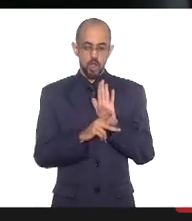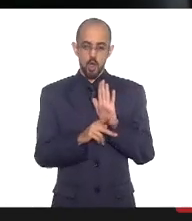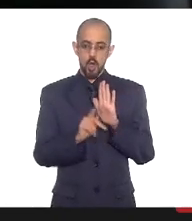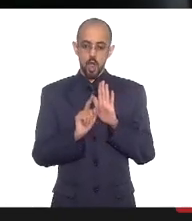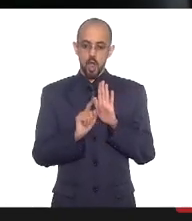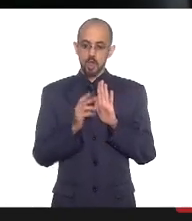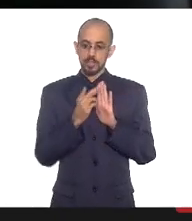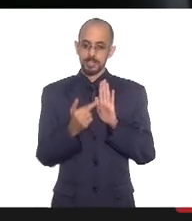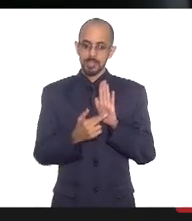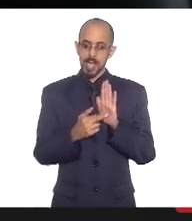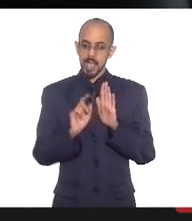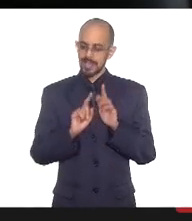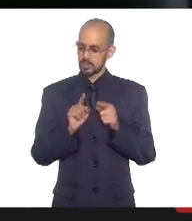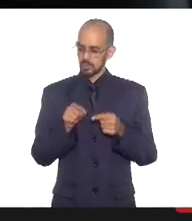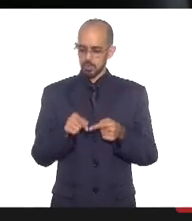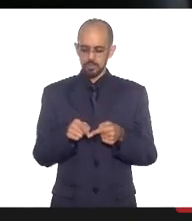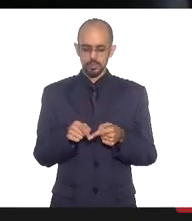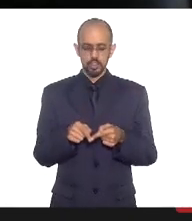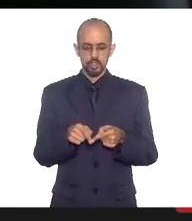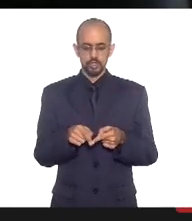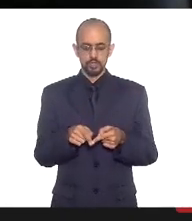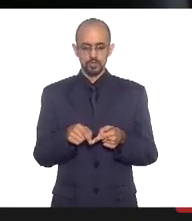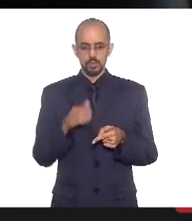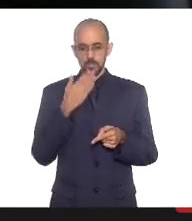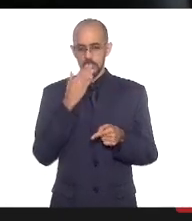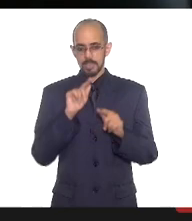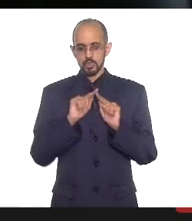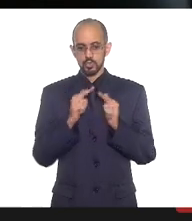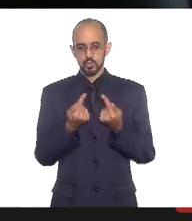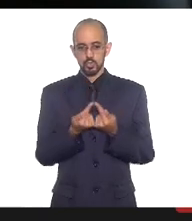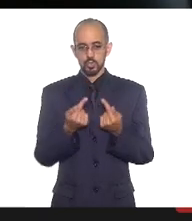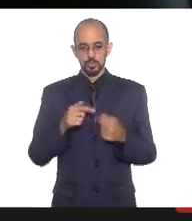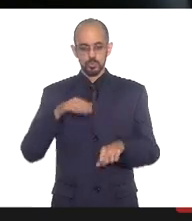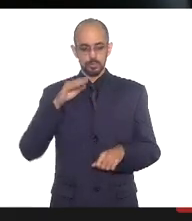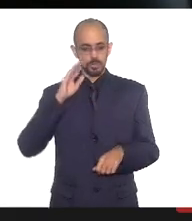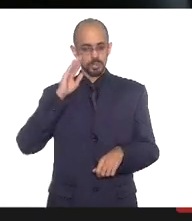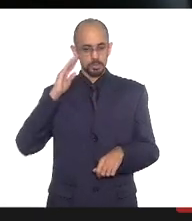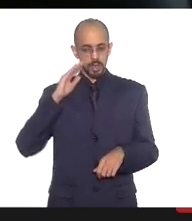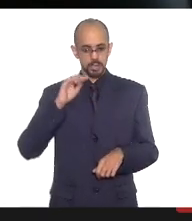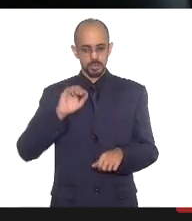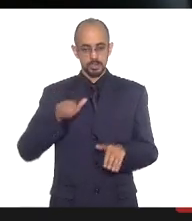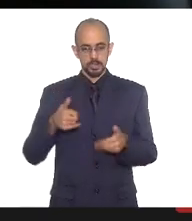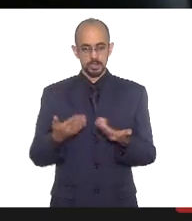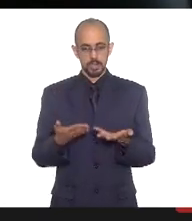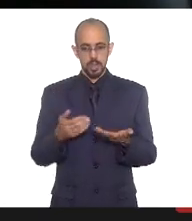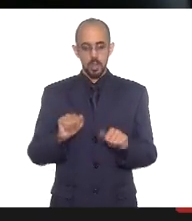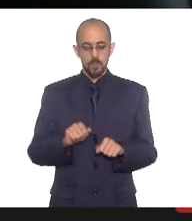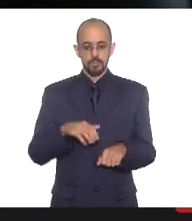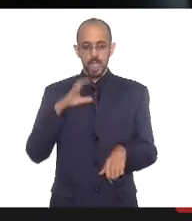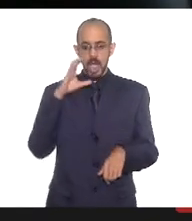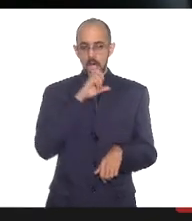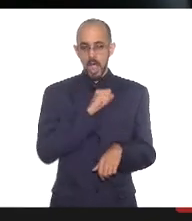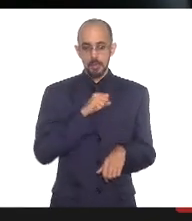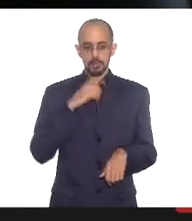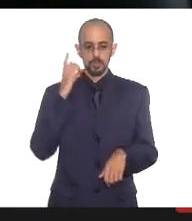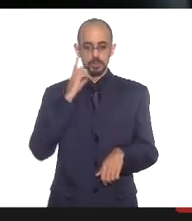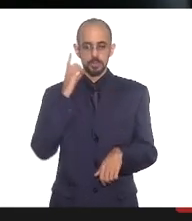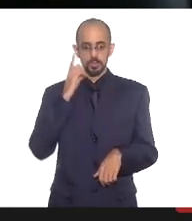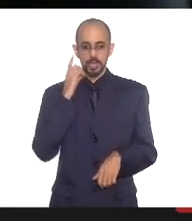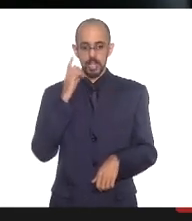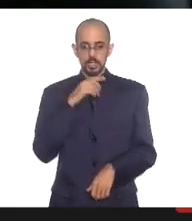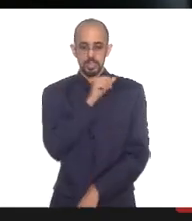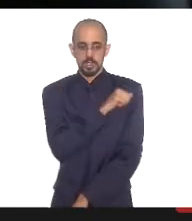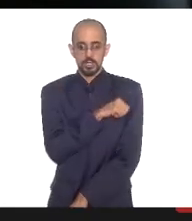objetivo para estabelecer Quais os grupos prioritários Então eu vou passar rap a gente paga deputada enfermeira Rejane